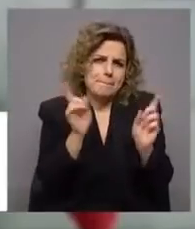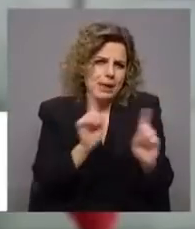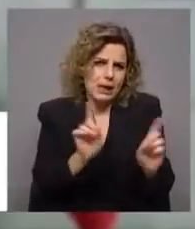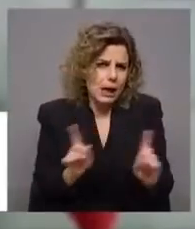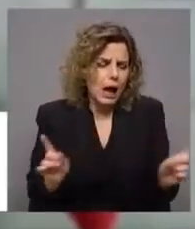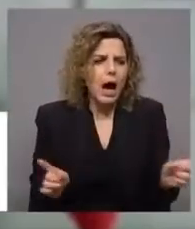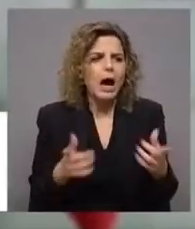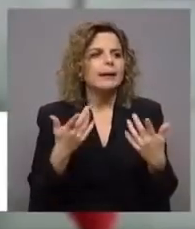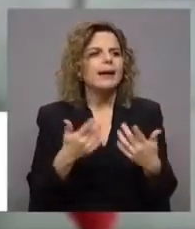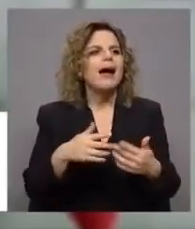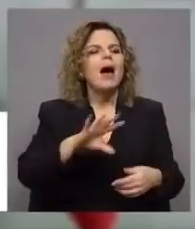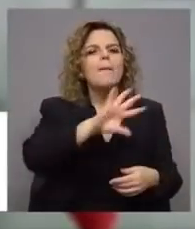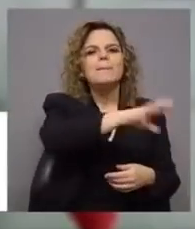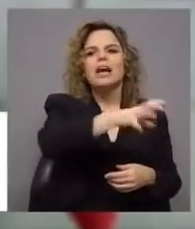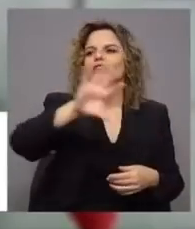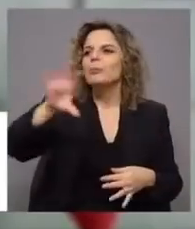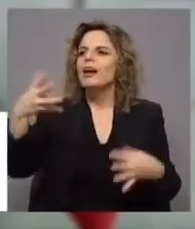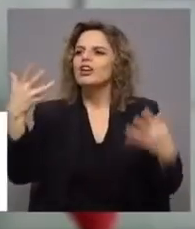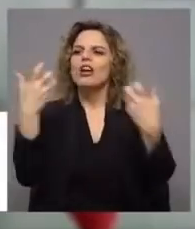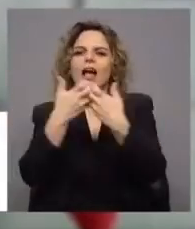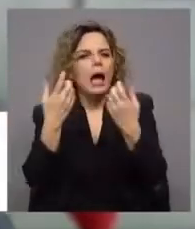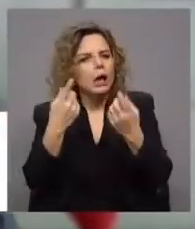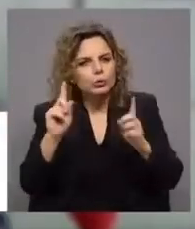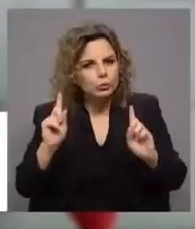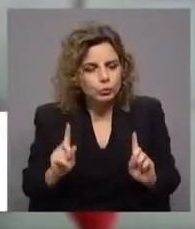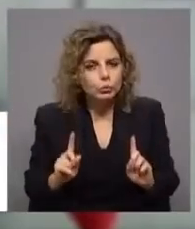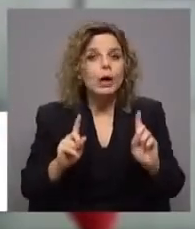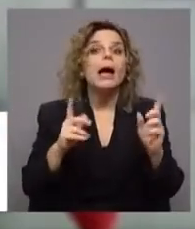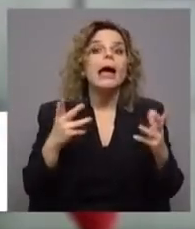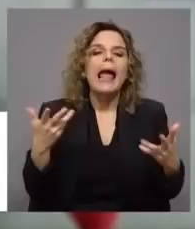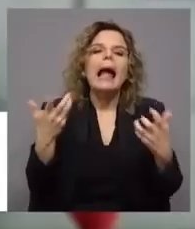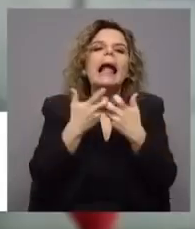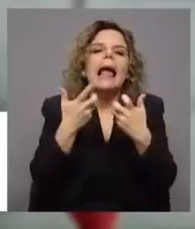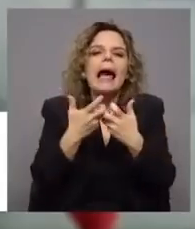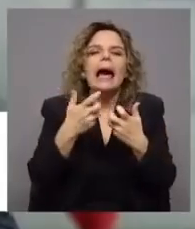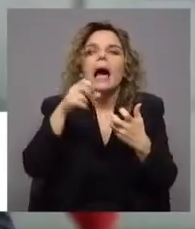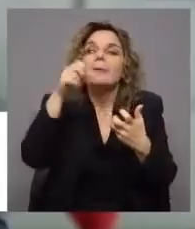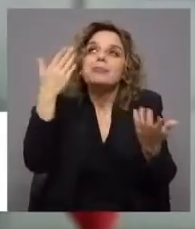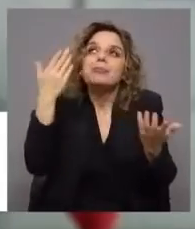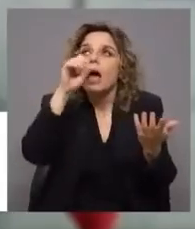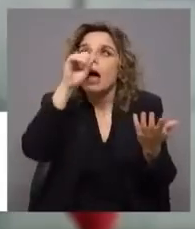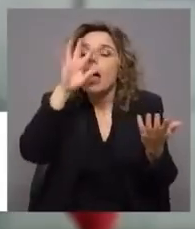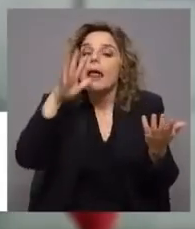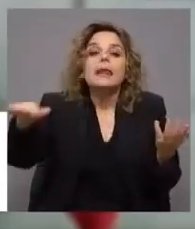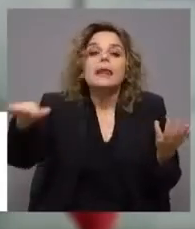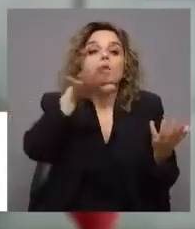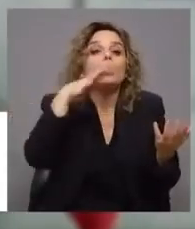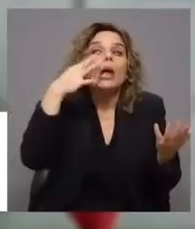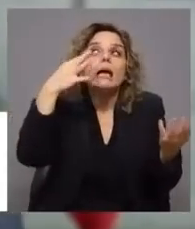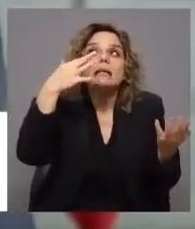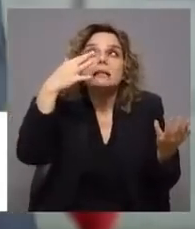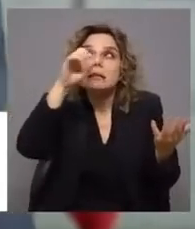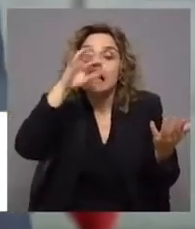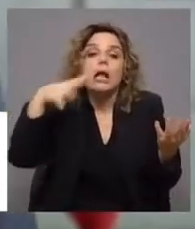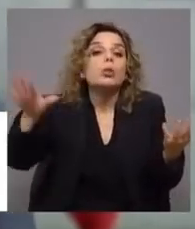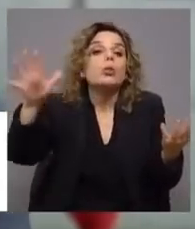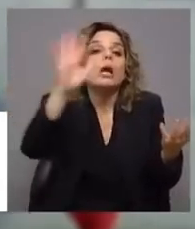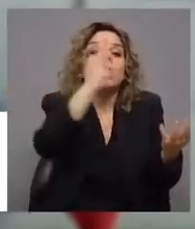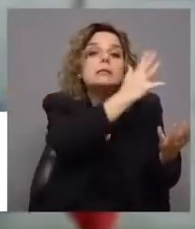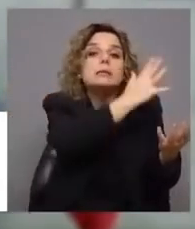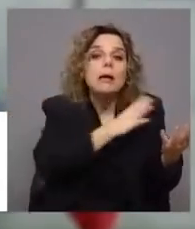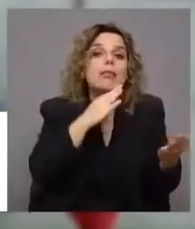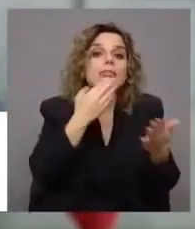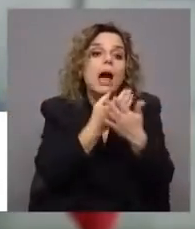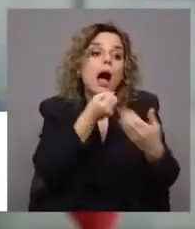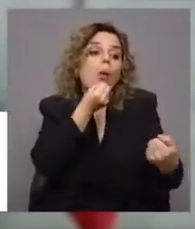uma guerra de um país contra um país, é uma guerra da natureza que se rebelou contra a